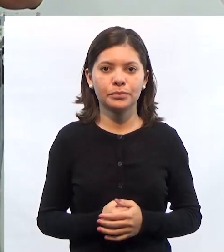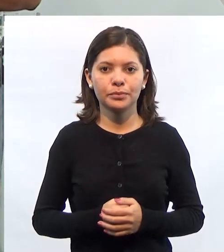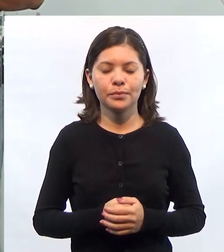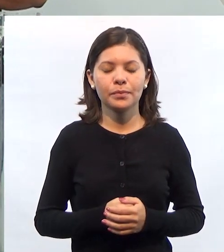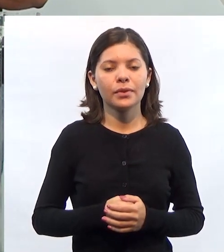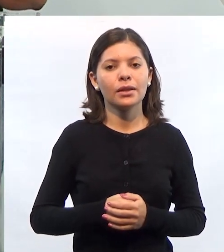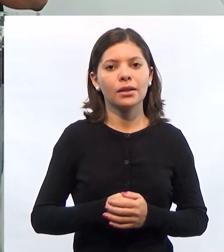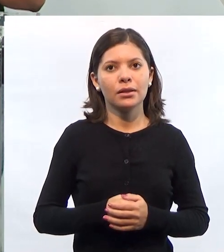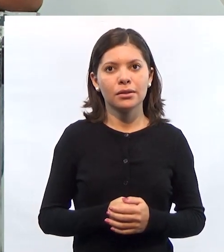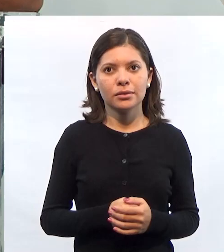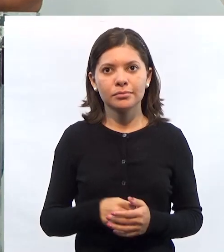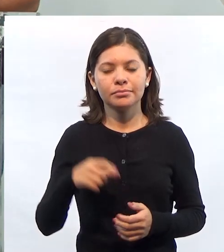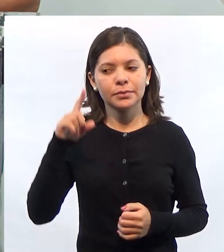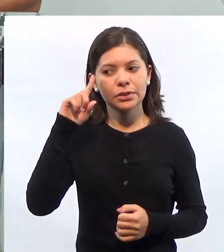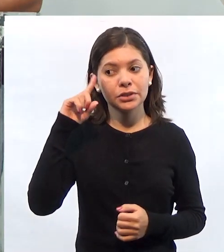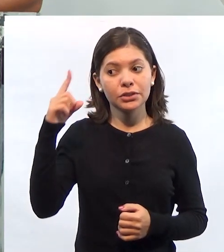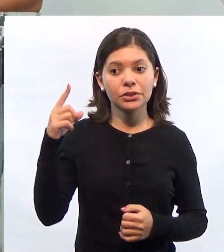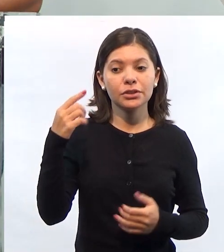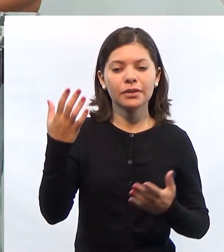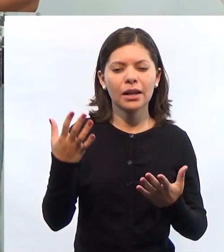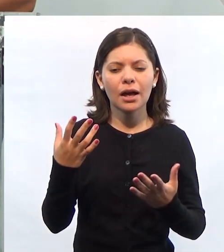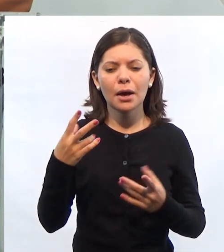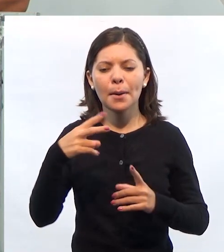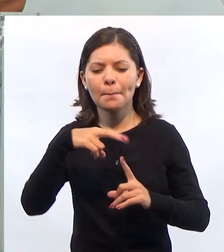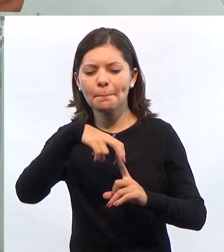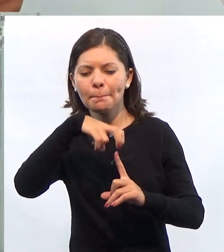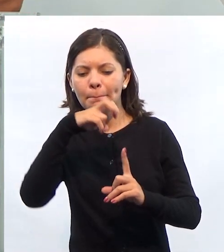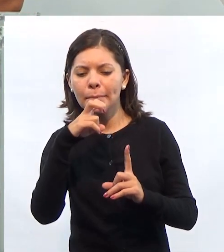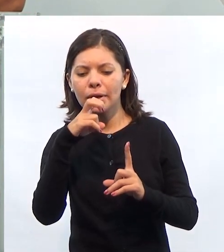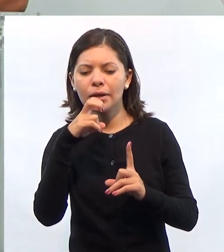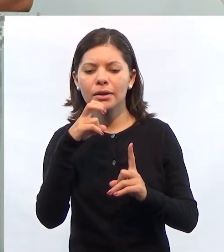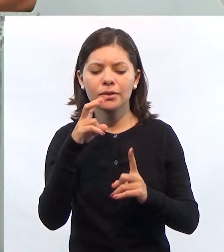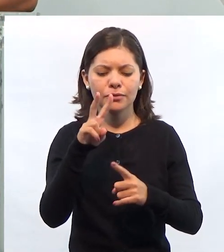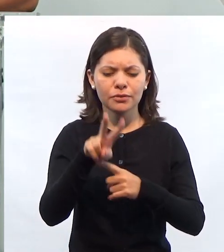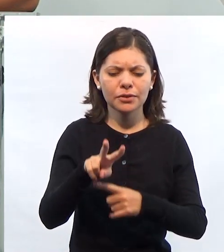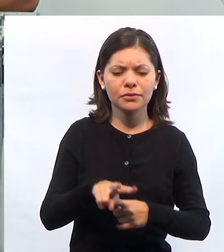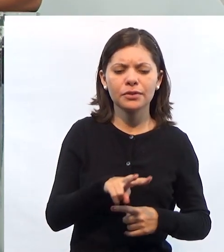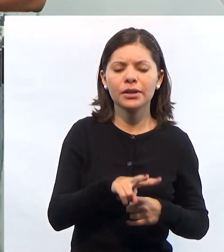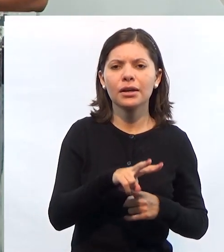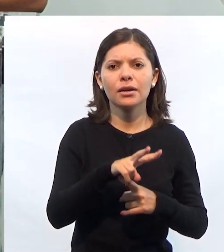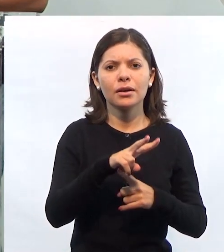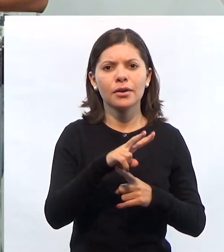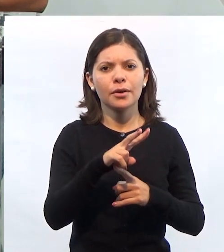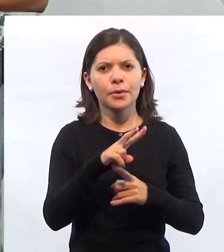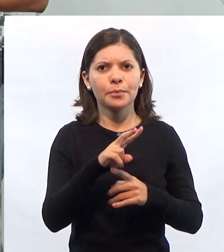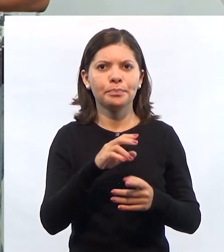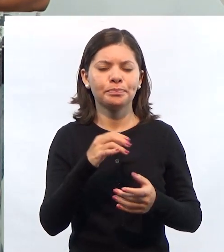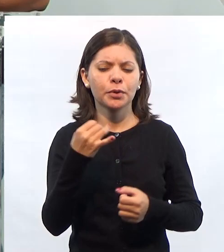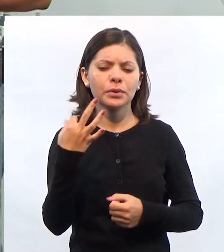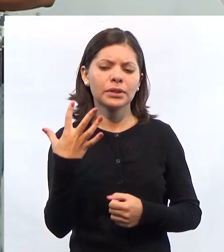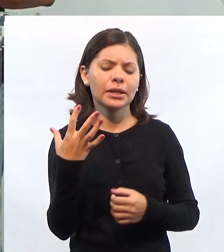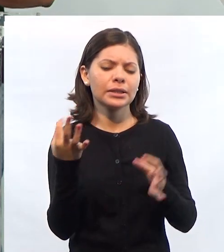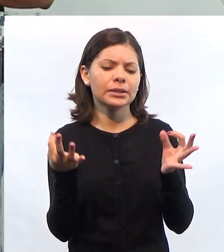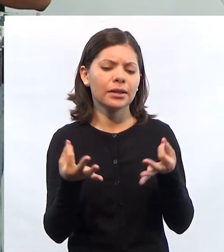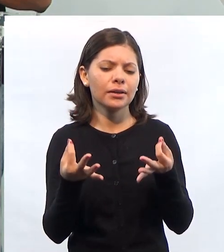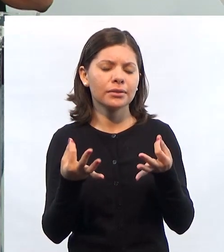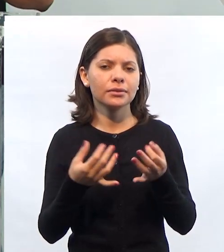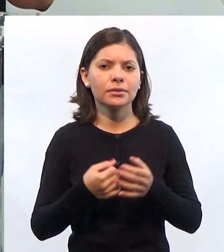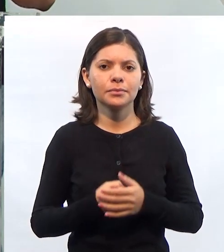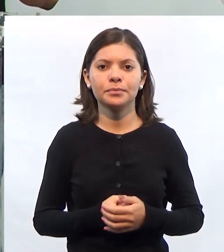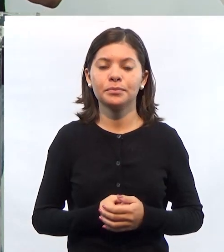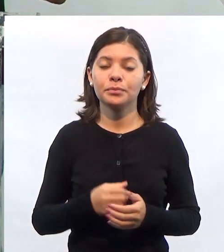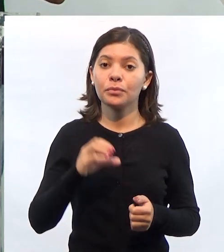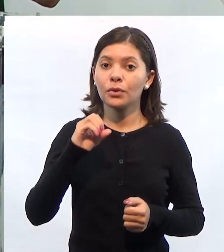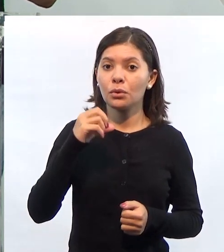temos em tempo ainda vai lá e pega uma garrafa de refrigerante verifica se ela está com a quantidade de refrigerante adequada ou